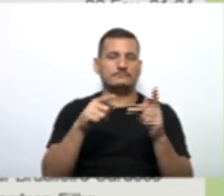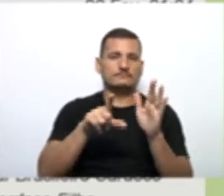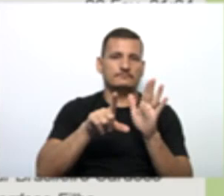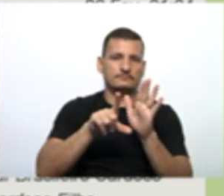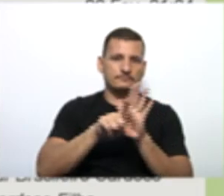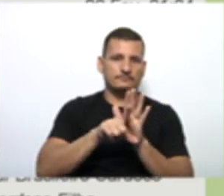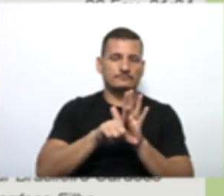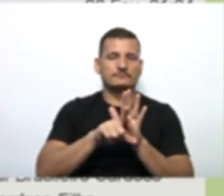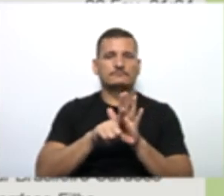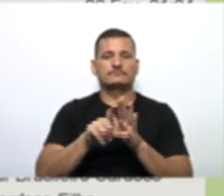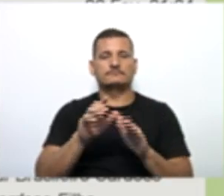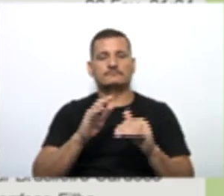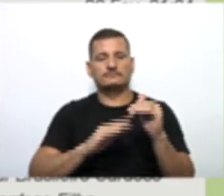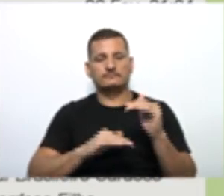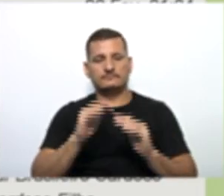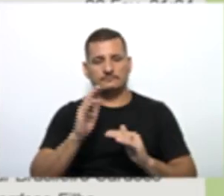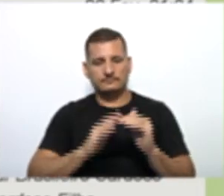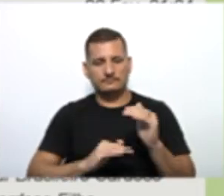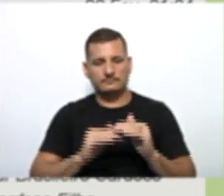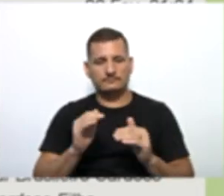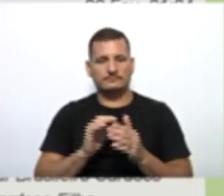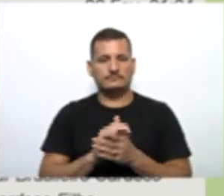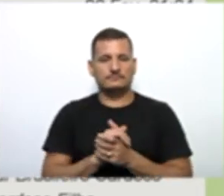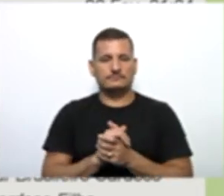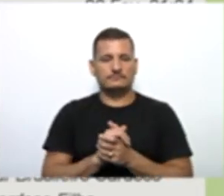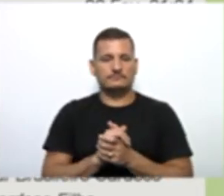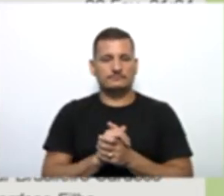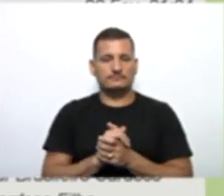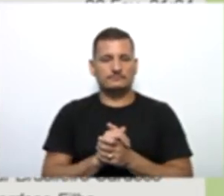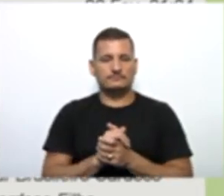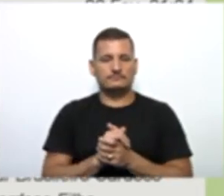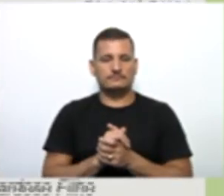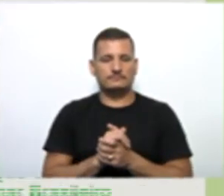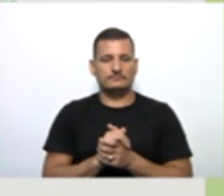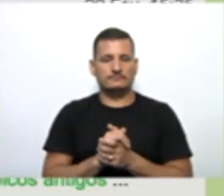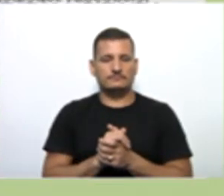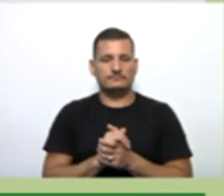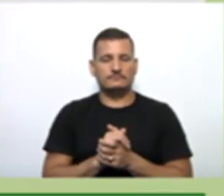da profissão. Temos também os